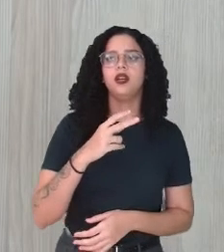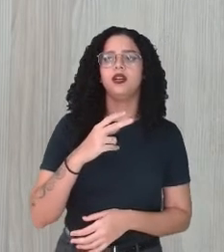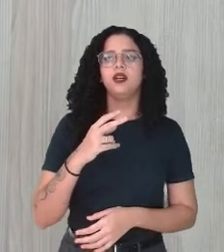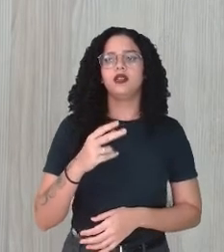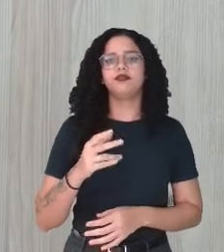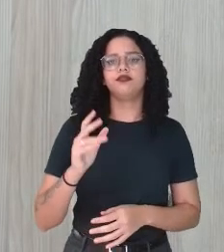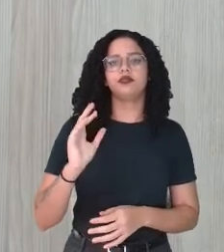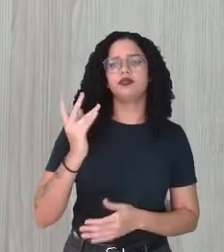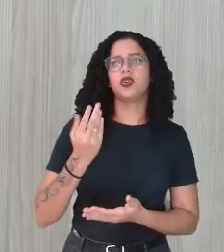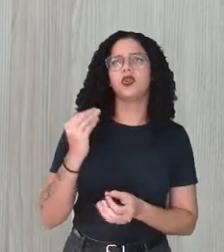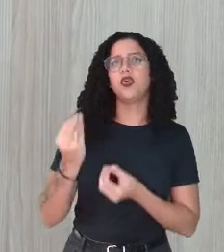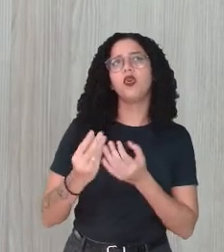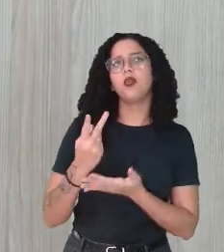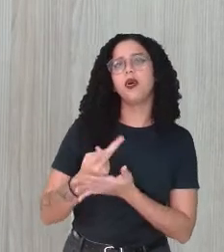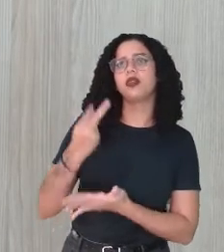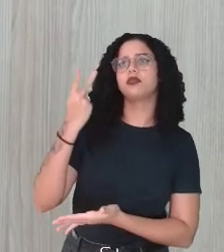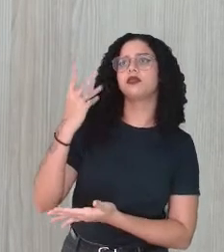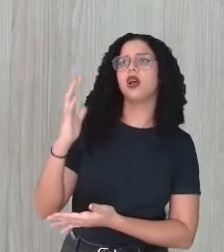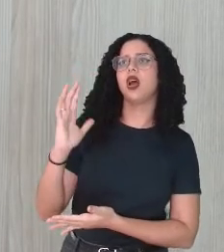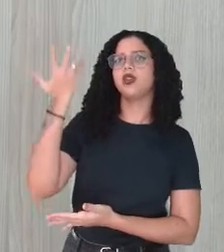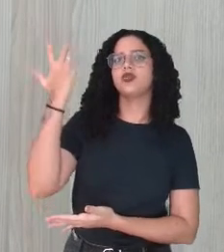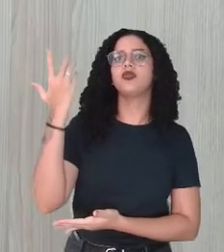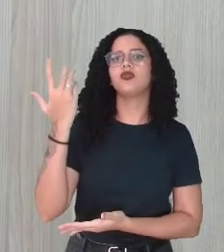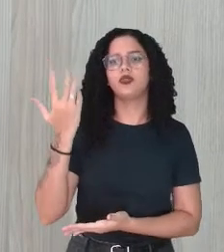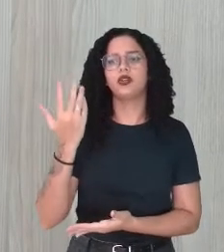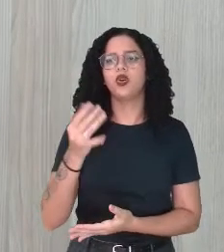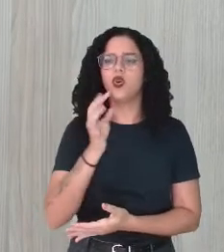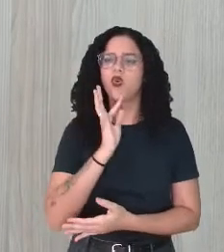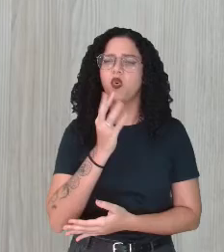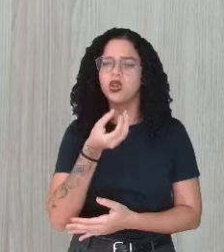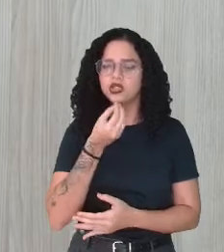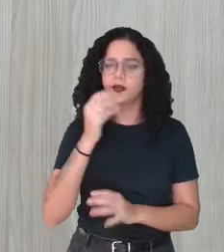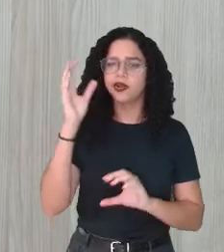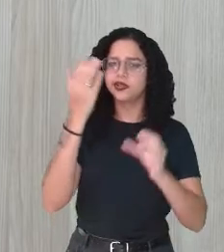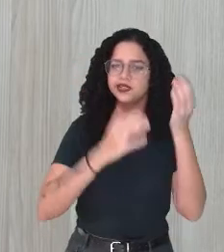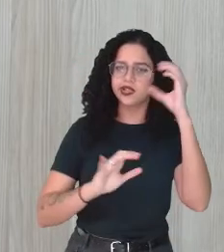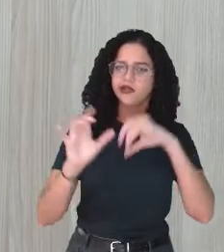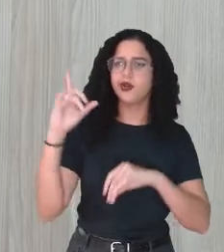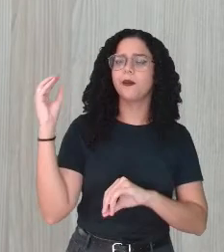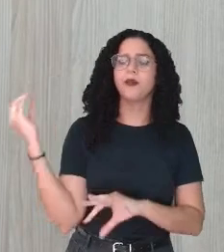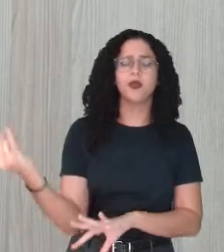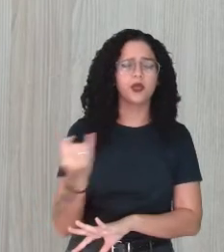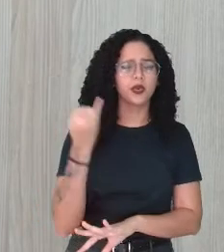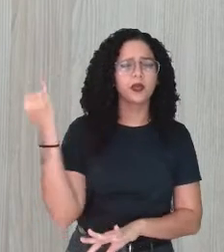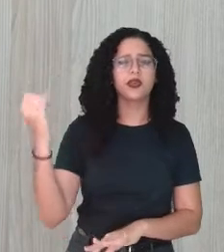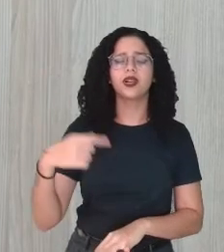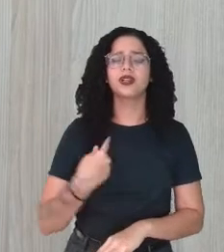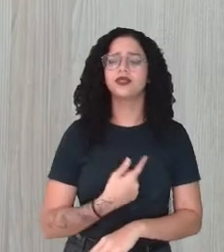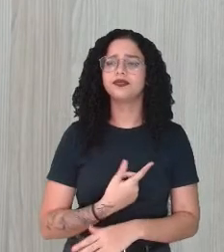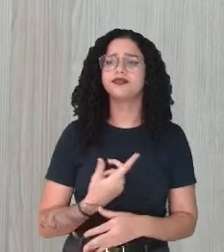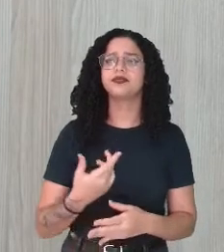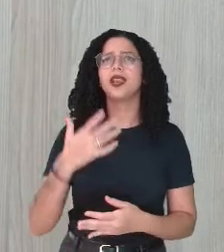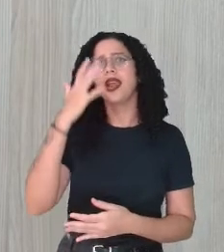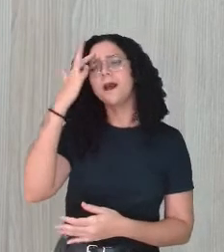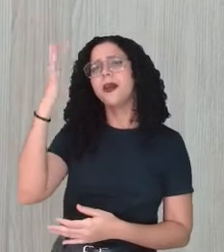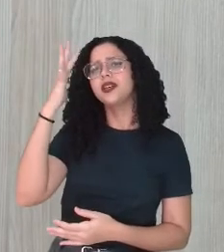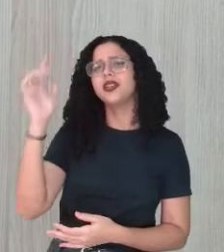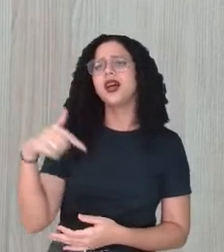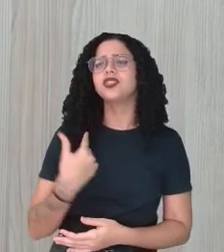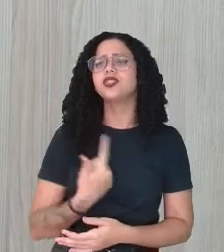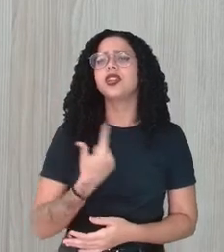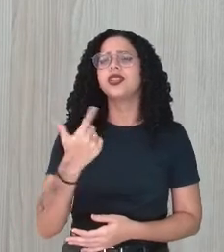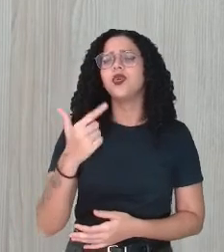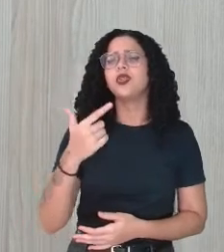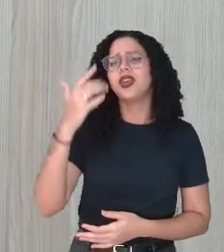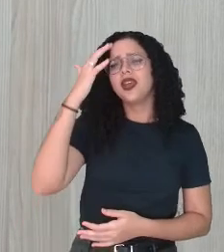das soluções, né, a questão científica. O conhecimento científico é muito importante, né, para a gente aprimorar. Imagina se a gente não tivesse